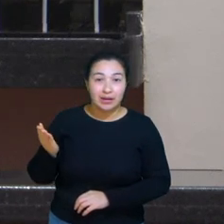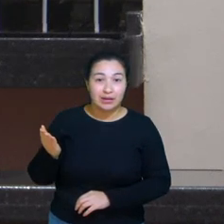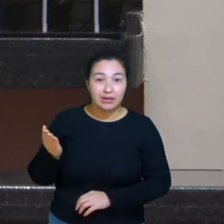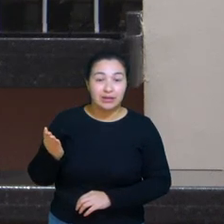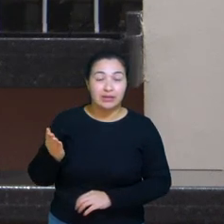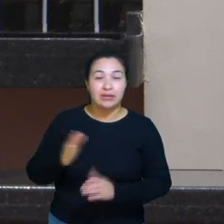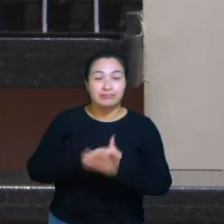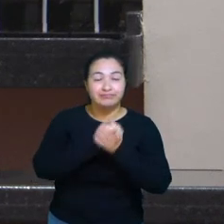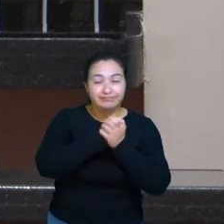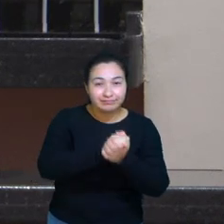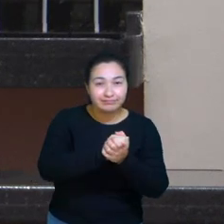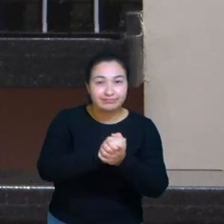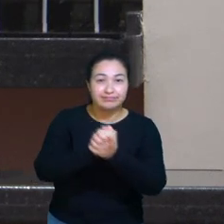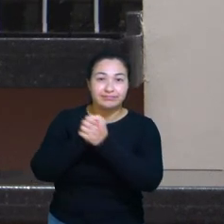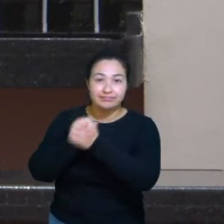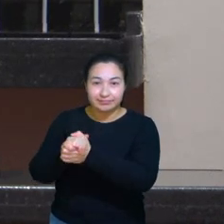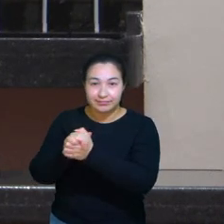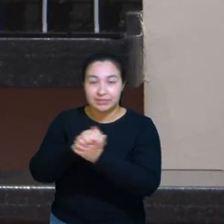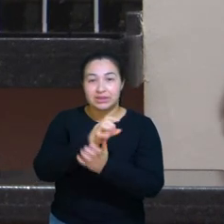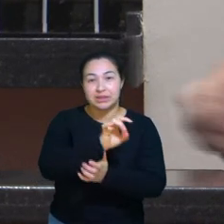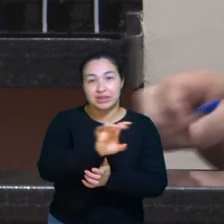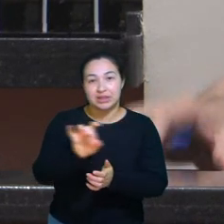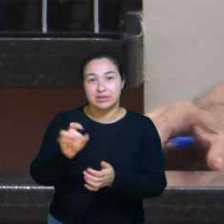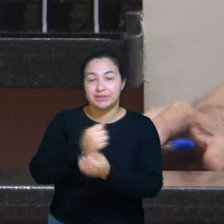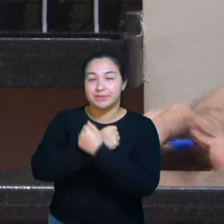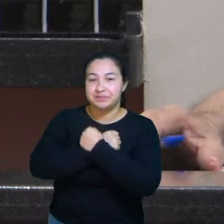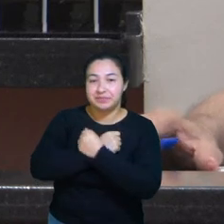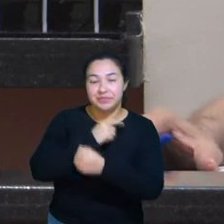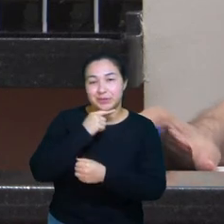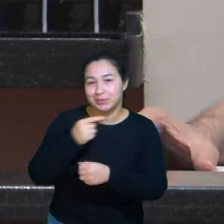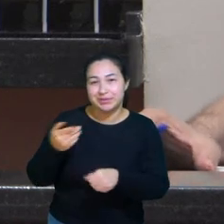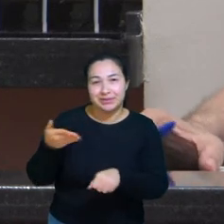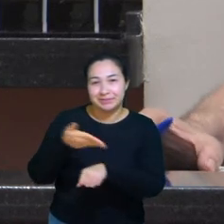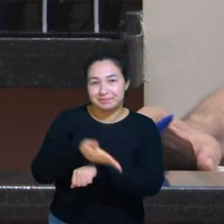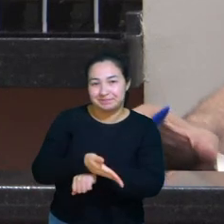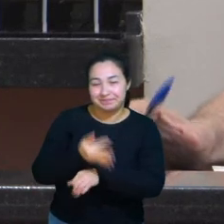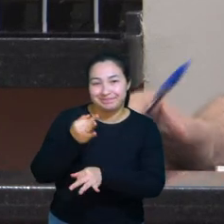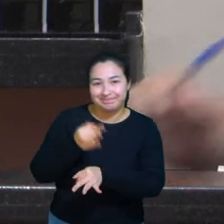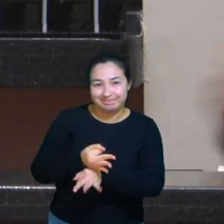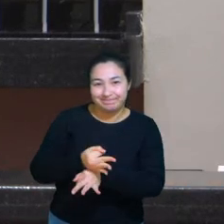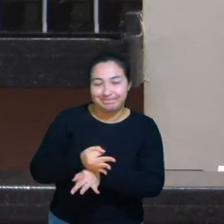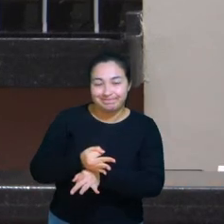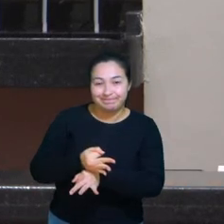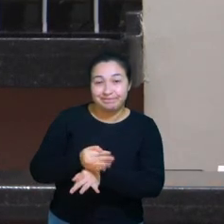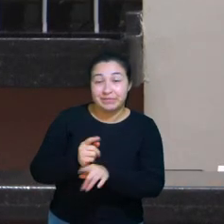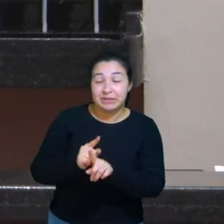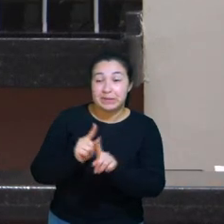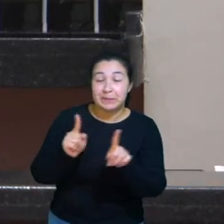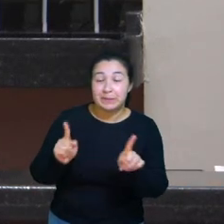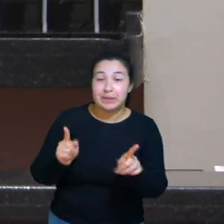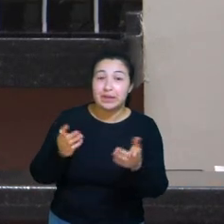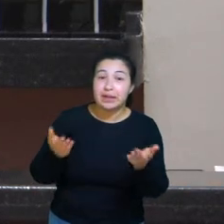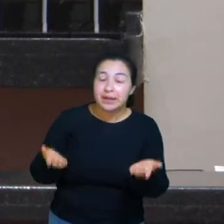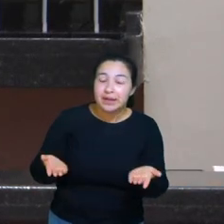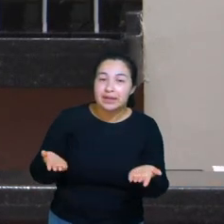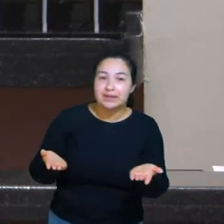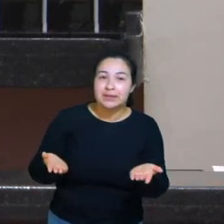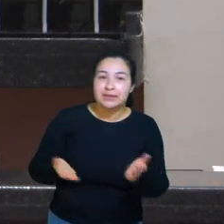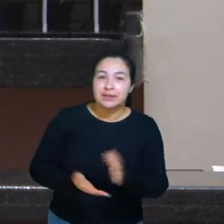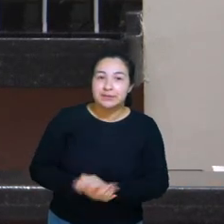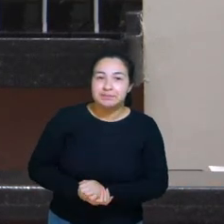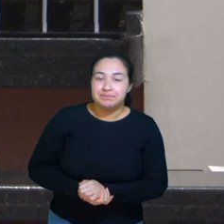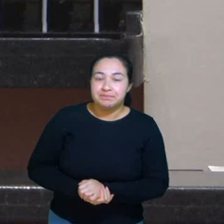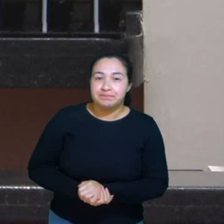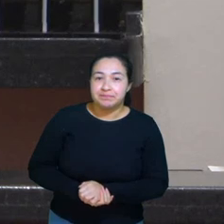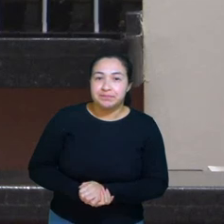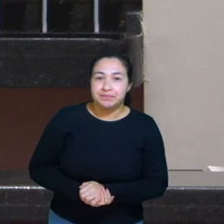Saudosa saudoso abraço para todos e não pode estar presente eh mas eu eu vou trazer